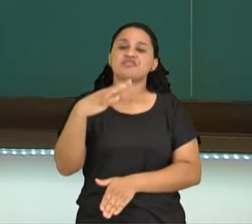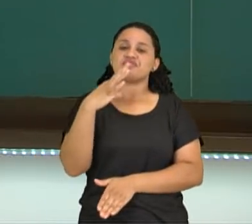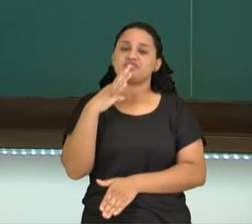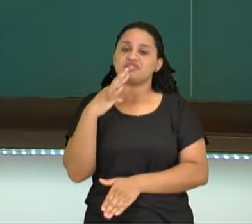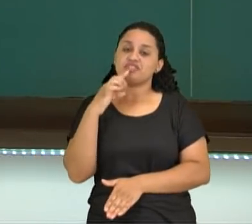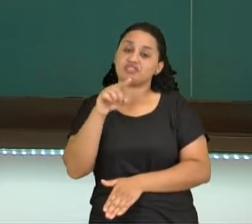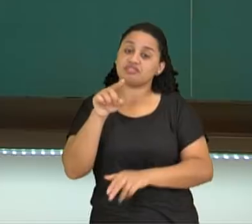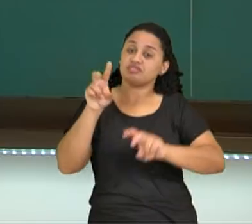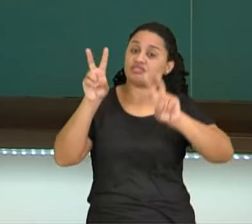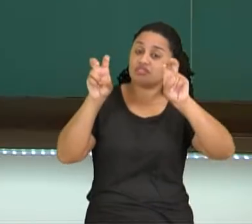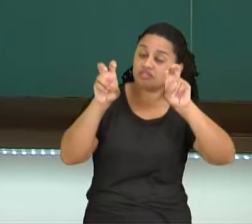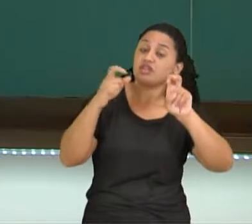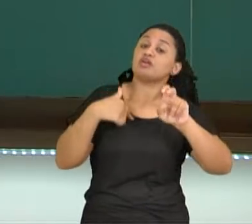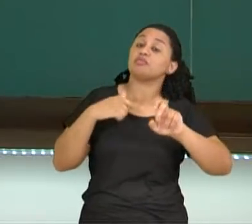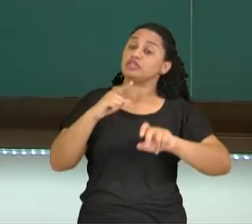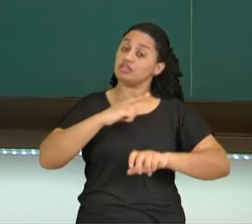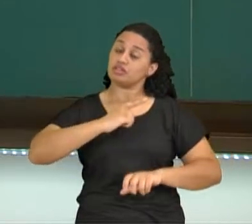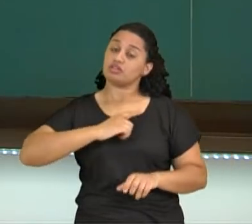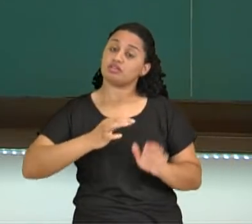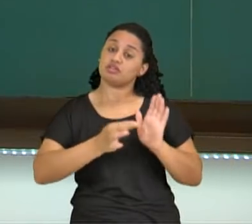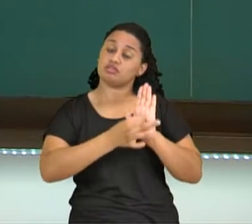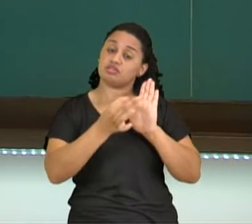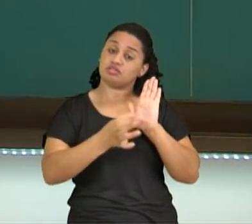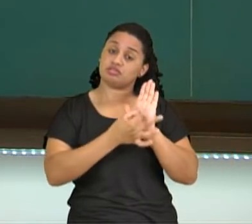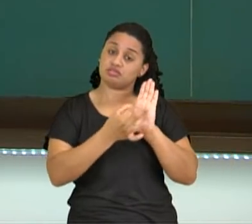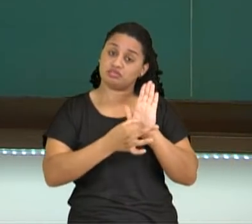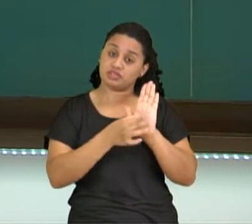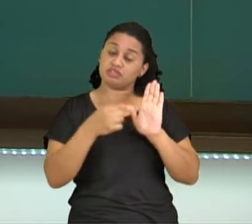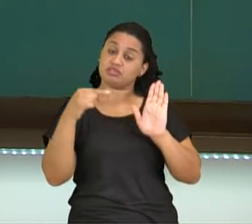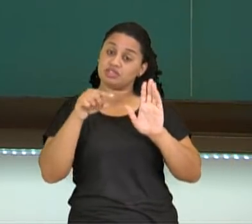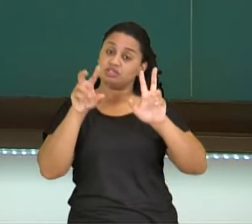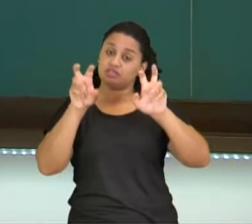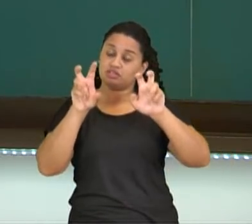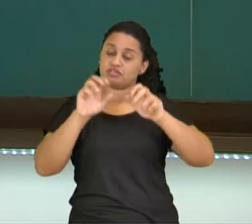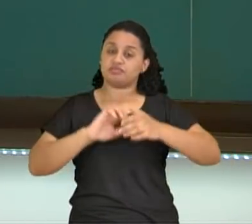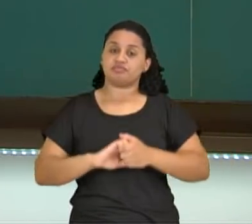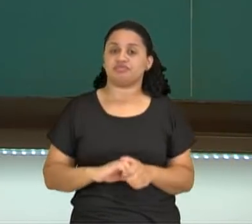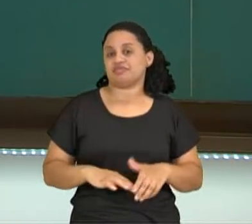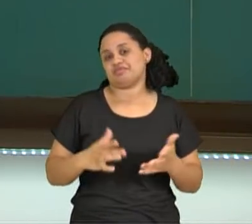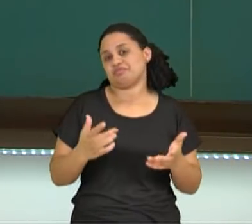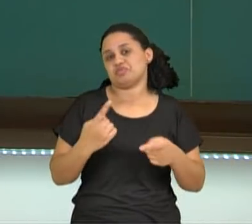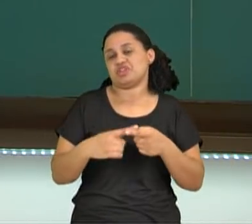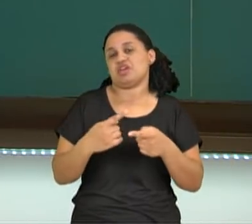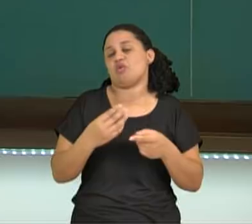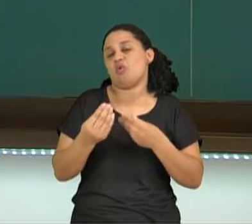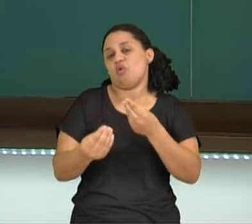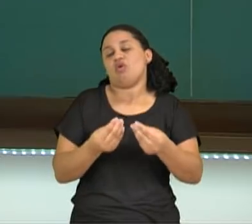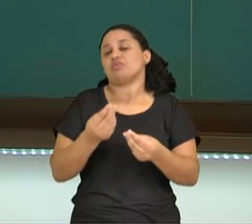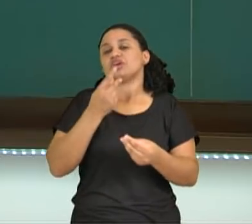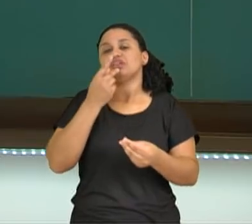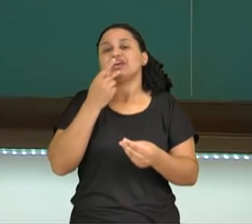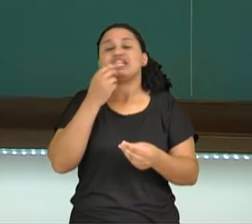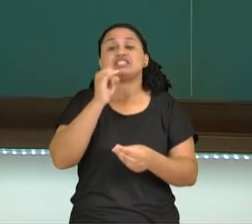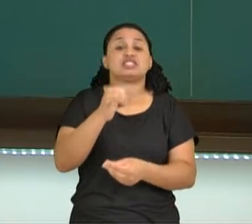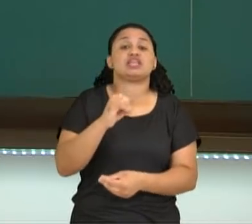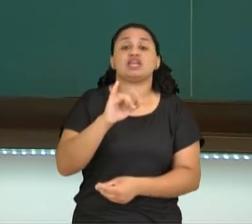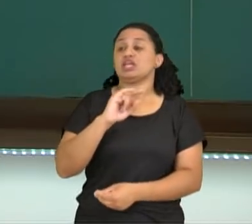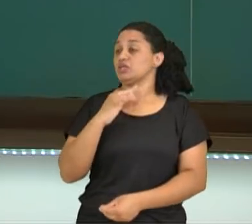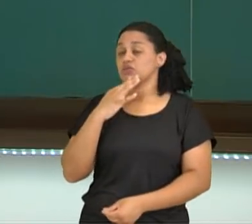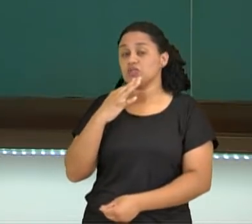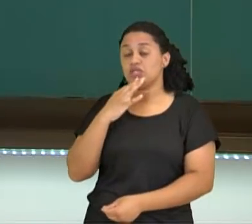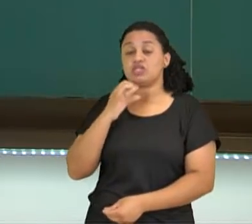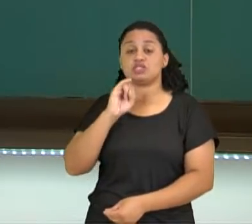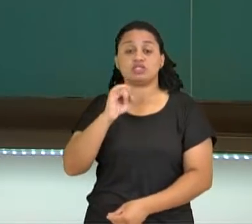assunto para formular meus argumentos sobre ele. Afinal de contas, ninguém vai falar sobre uma coisa que não sabe.